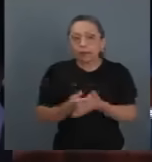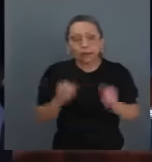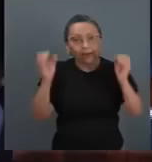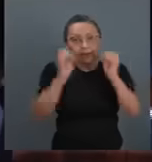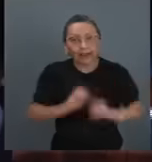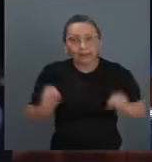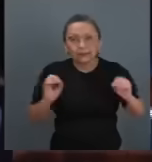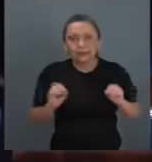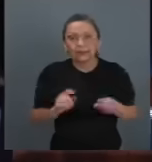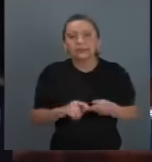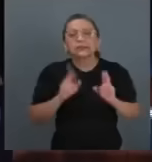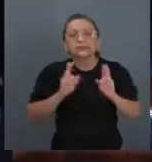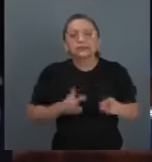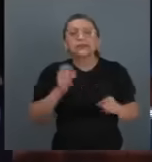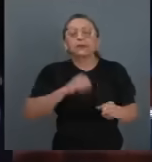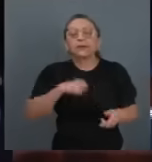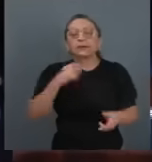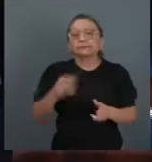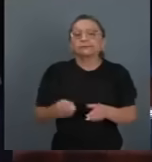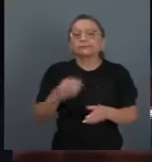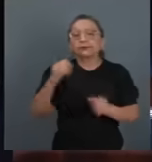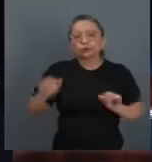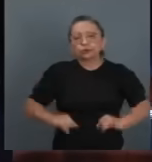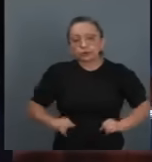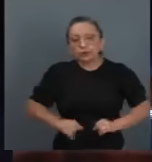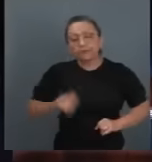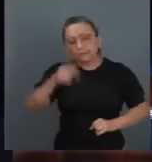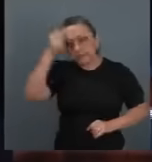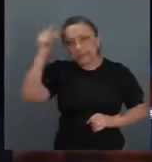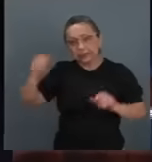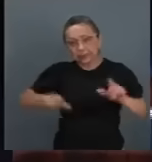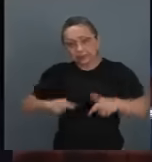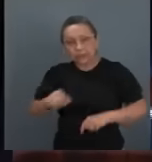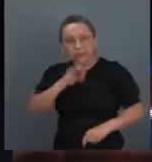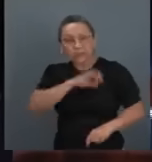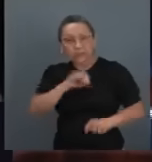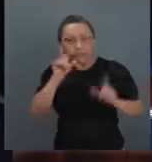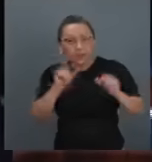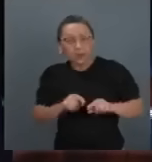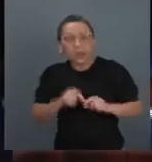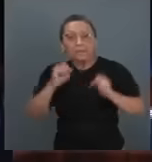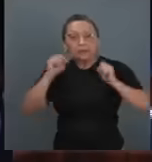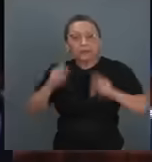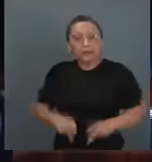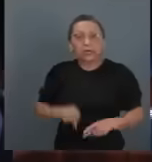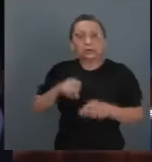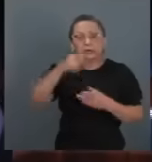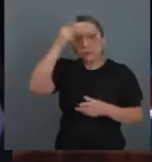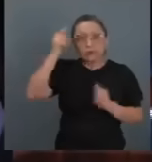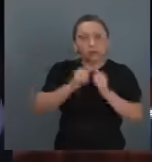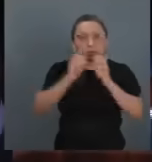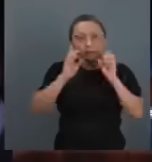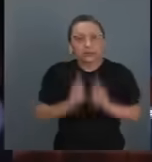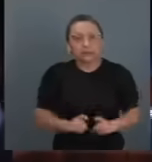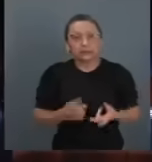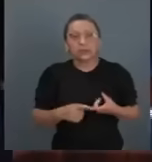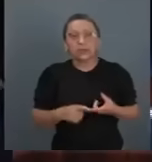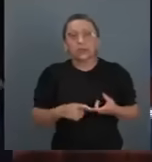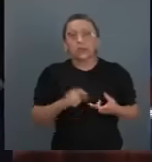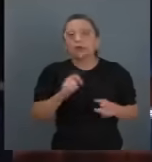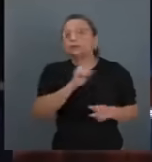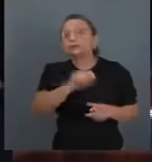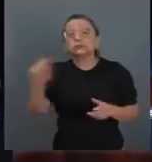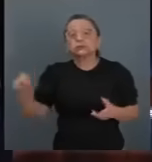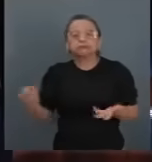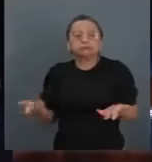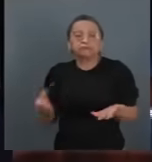época. Sempre que quem paga a conta no final é o trabalhador, é o assalariado, é o aposentado, é a pessoa com deficiência, é os que